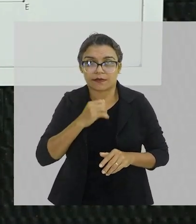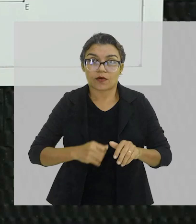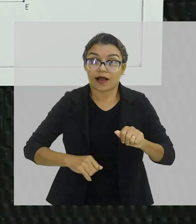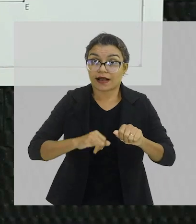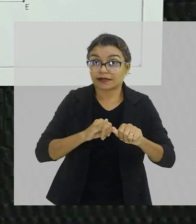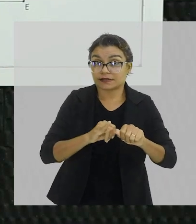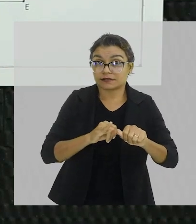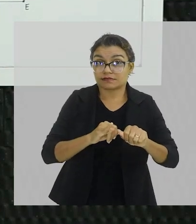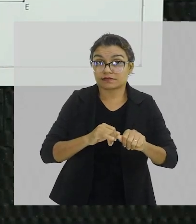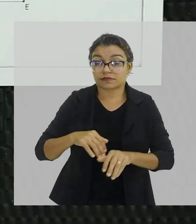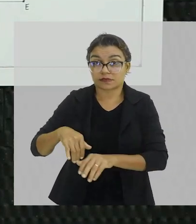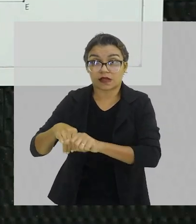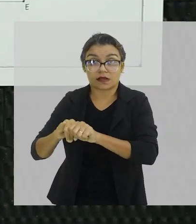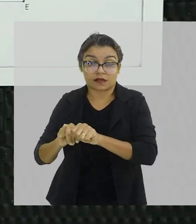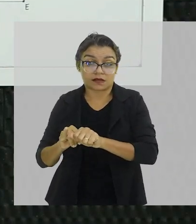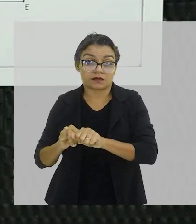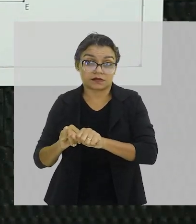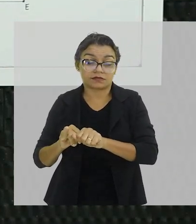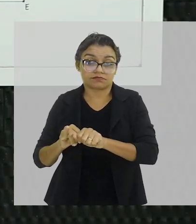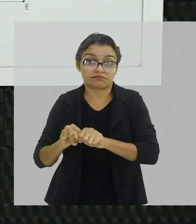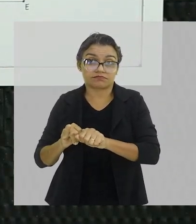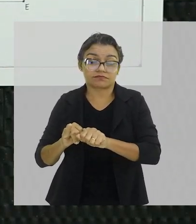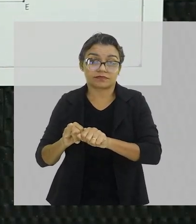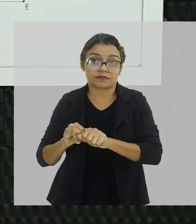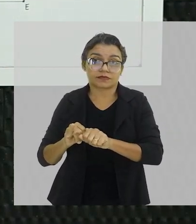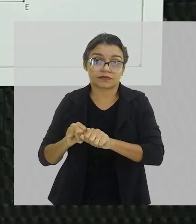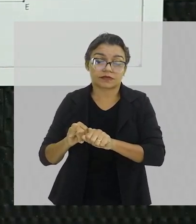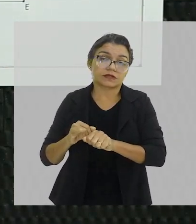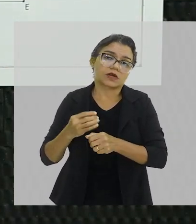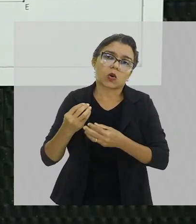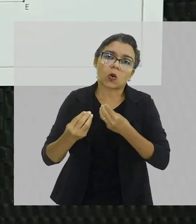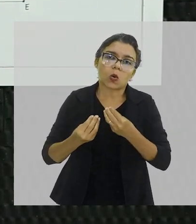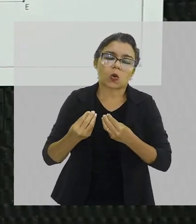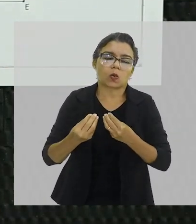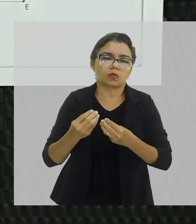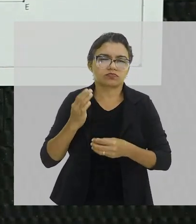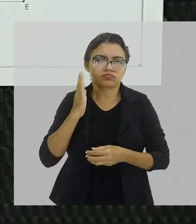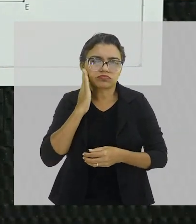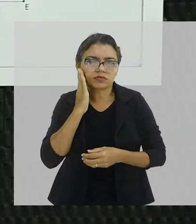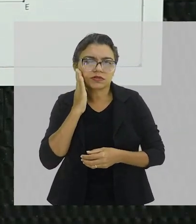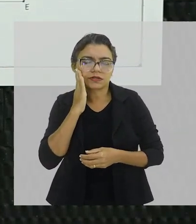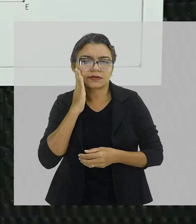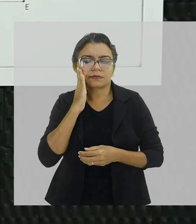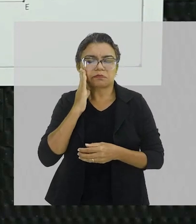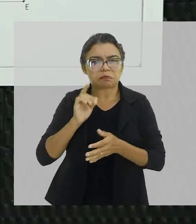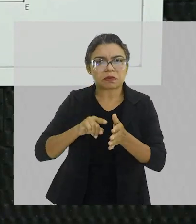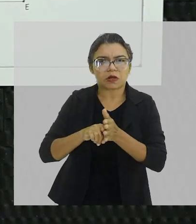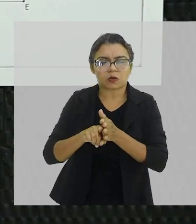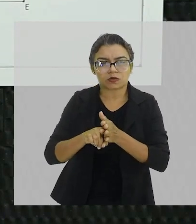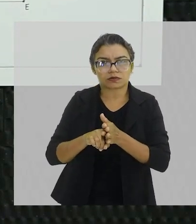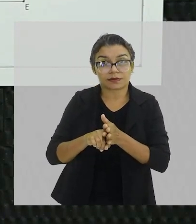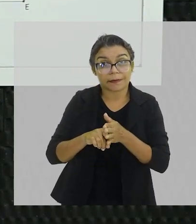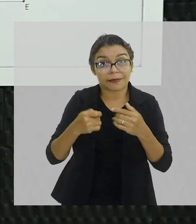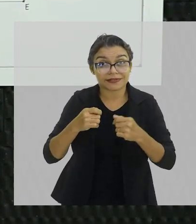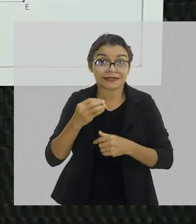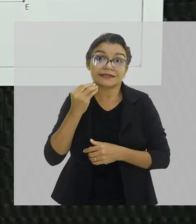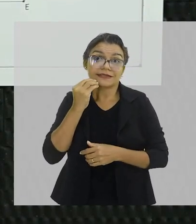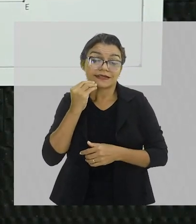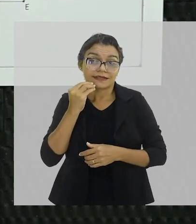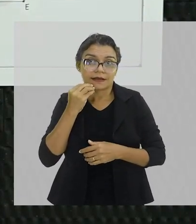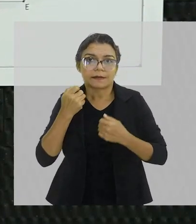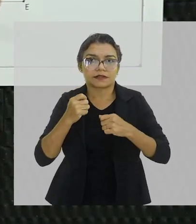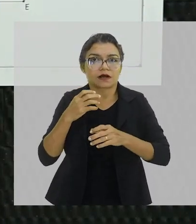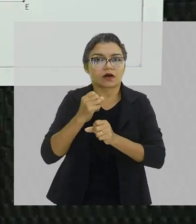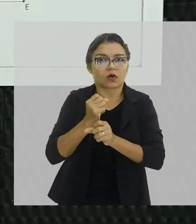descobrir esse ângulo interno, talvez ajude, né? A gente não sabe o rumo da questão, a gente vai por tentativa, né? Eu vou calcular